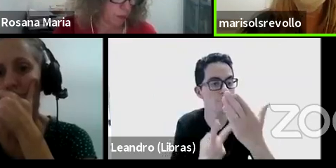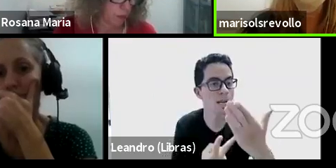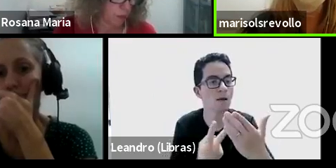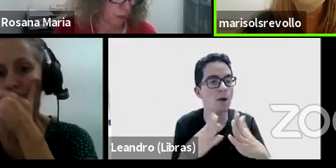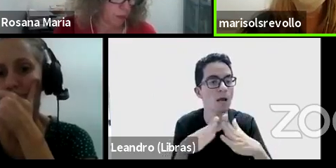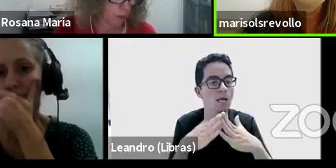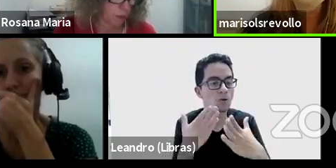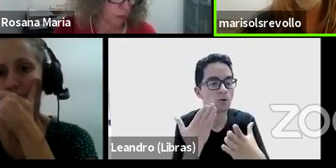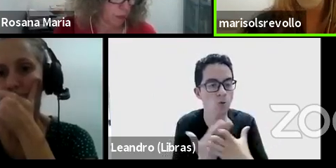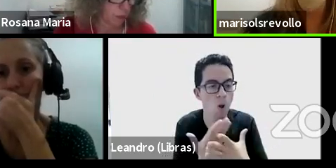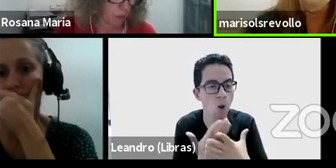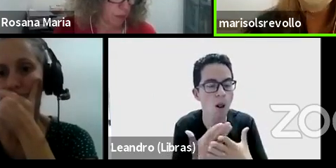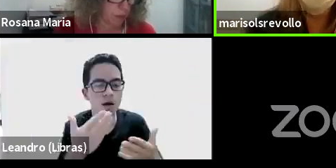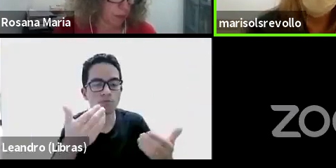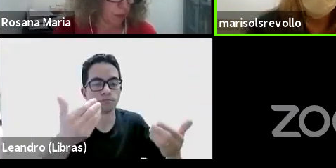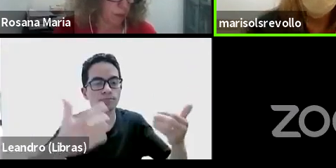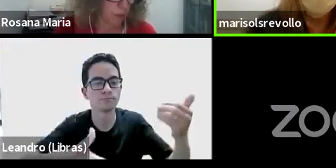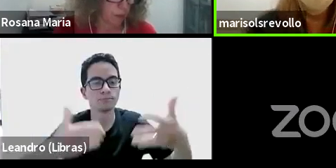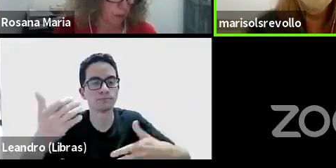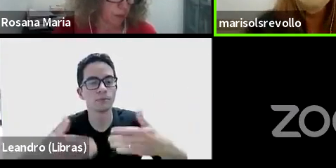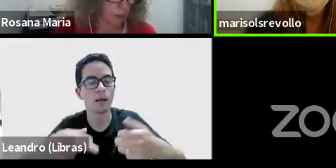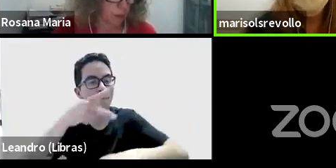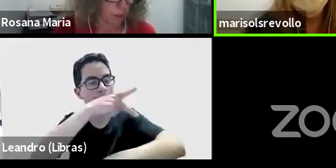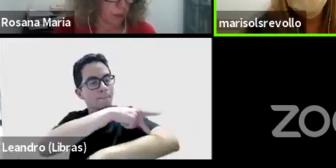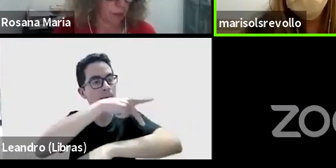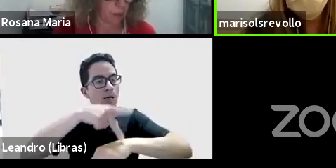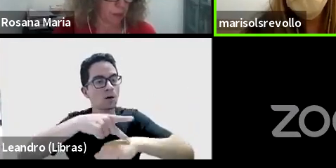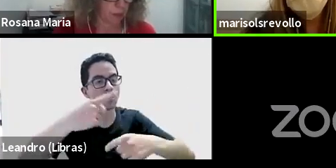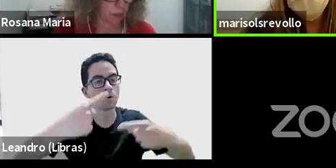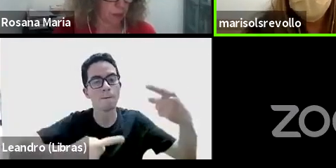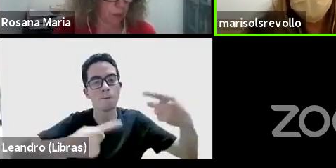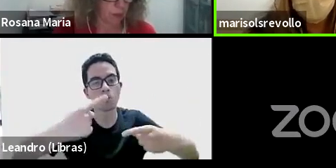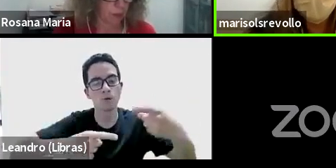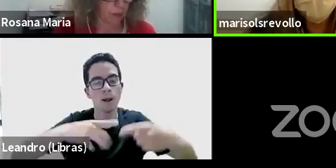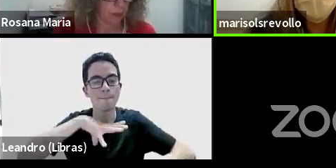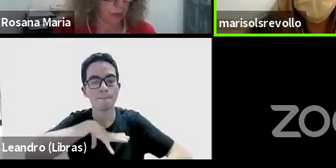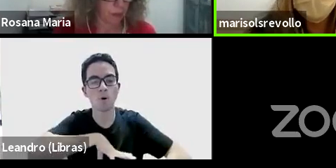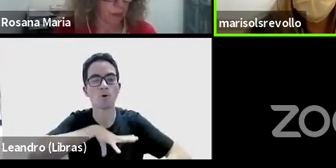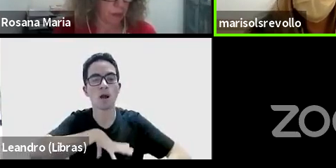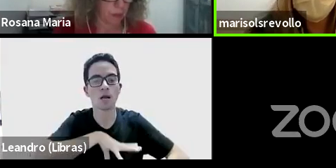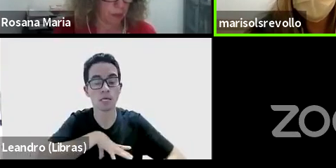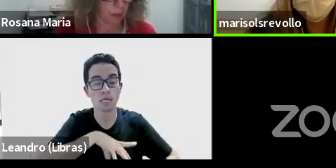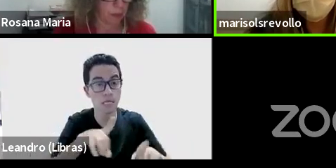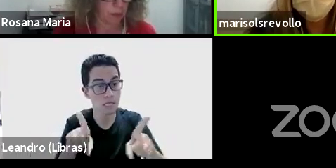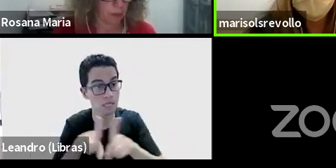escola, falam do projeto político-pedagógico em português e espanhol.